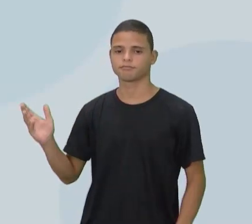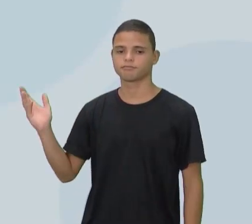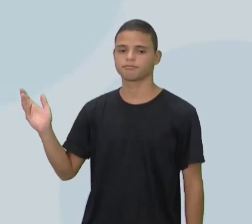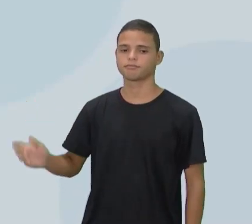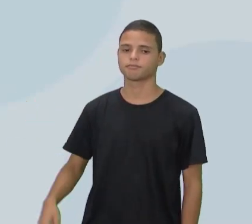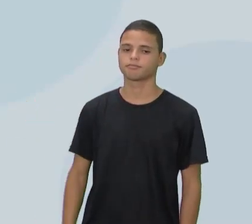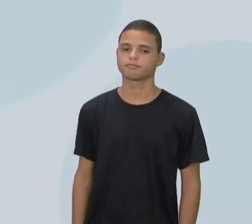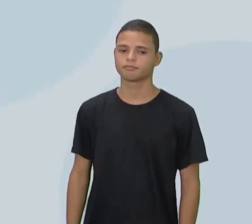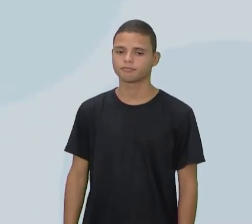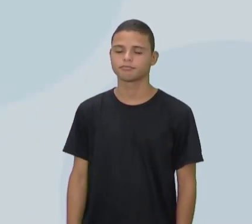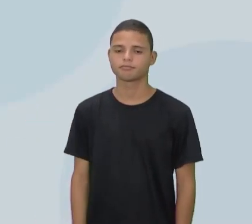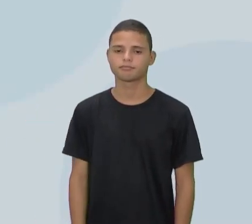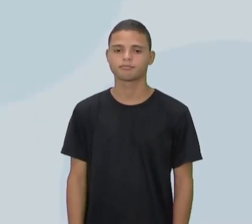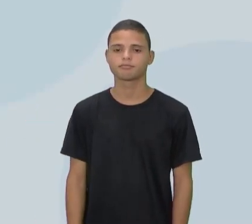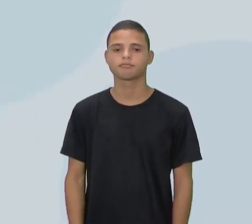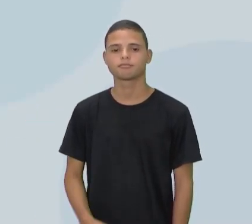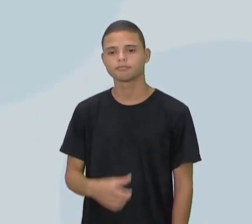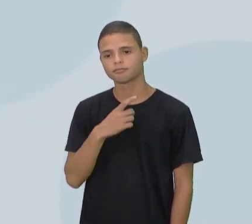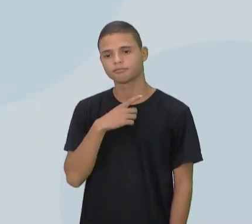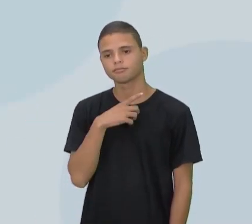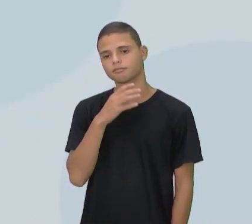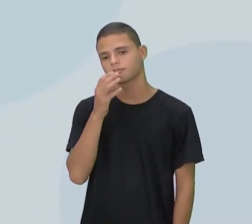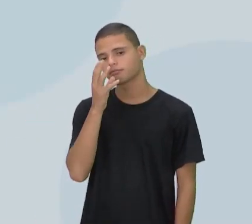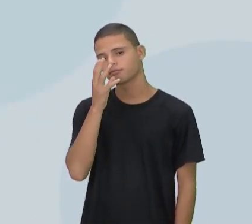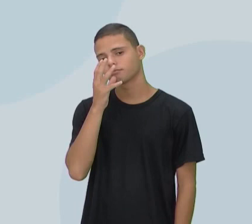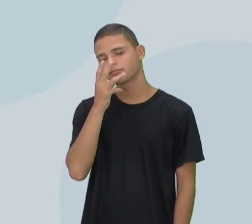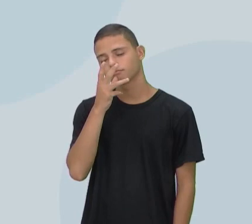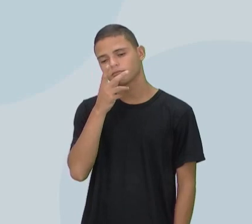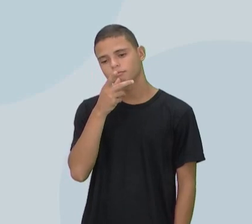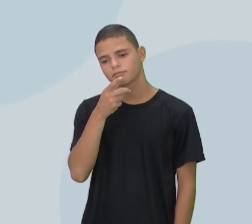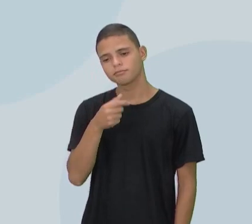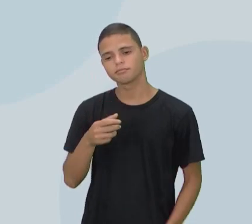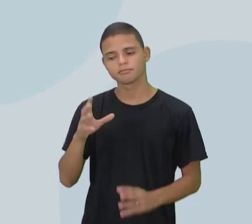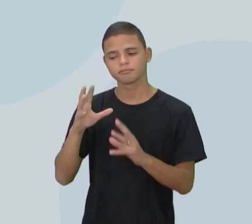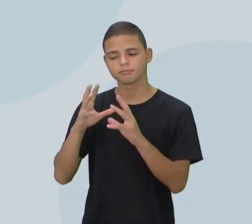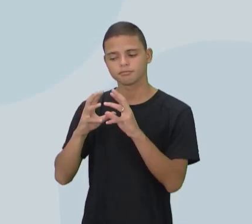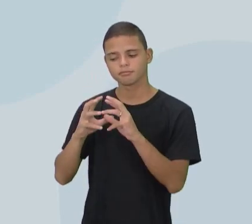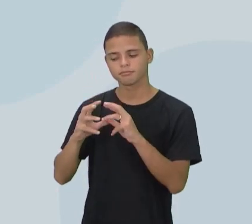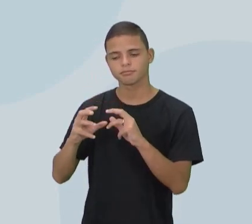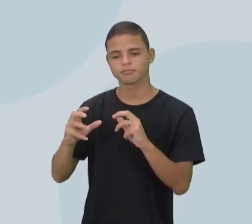PPT, ó, o amianto ele tem degradação lenta, ele demora para se decompor